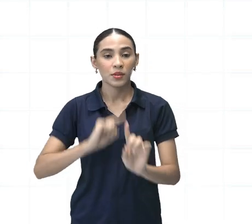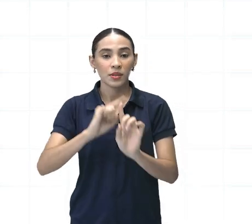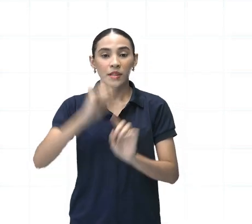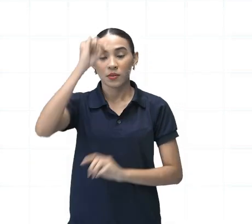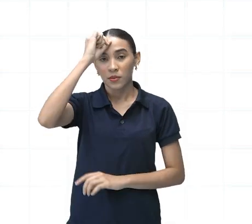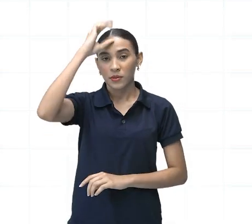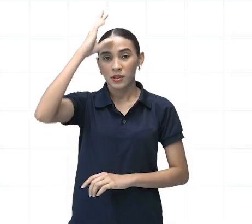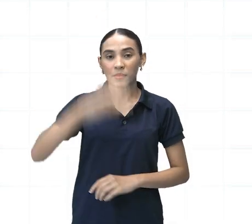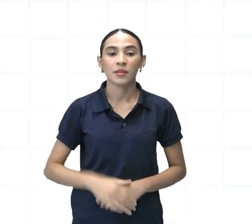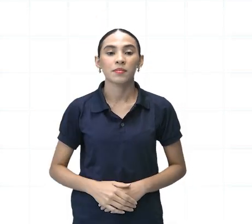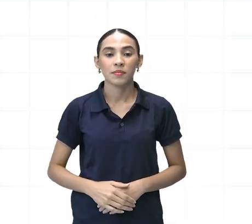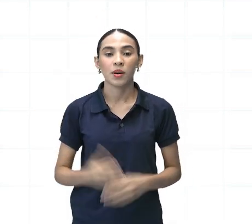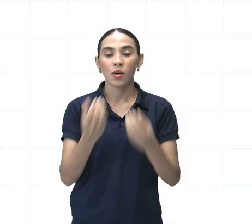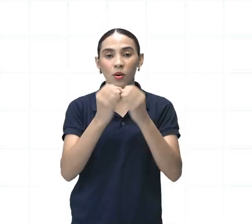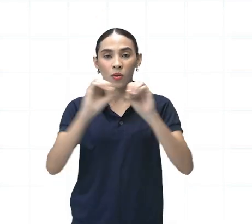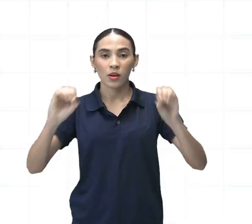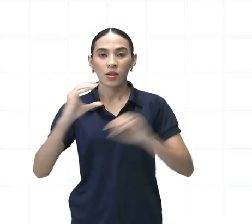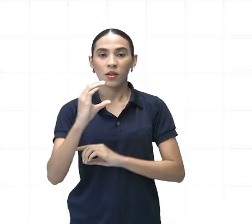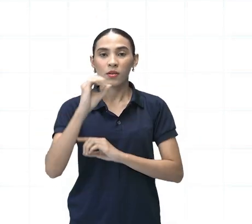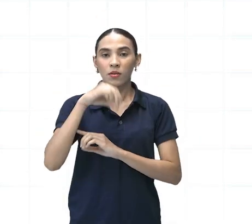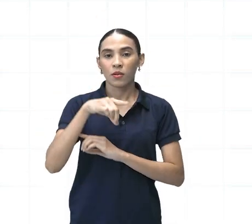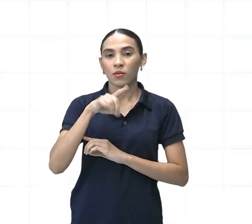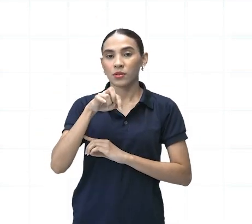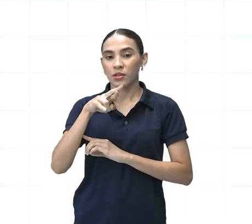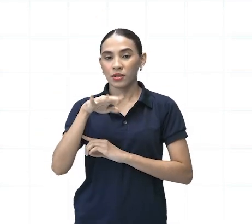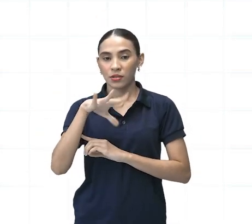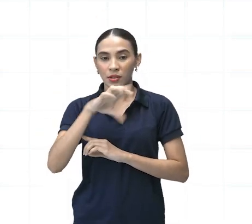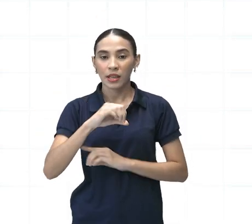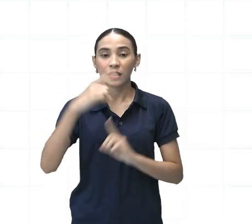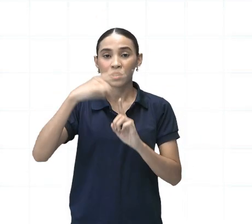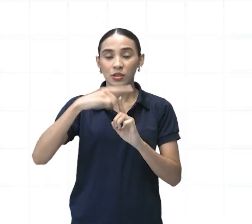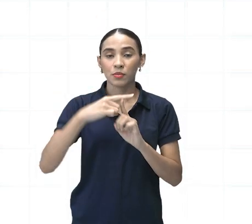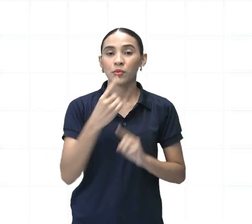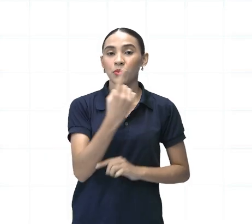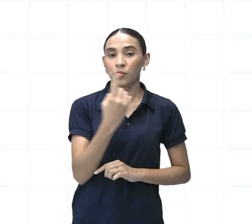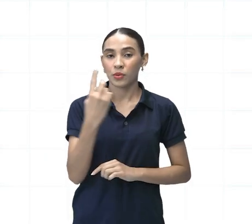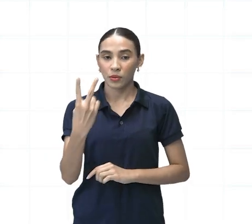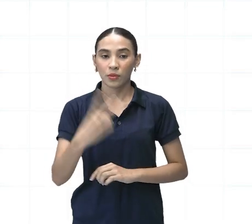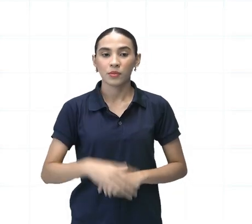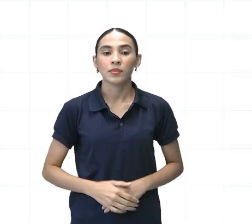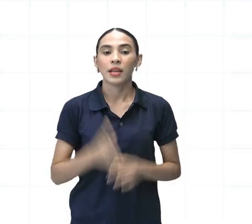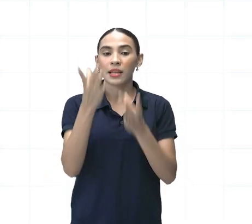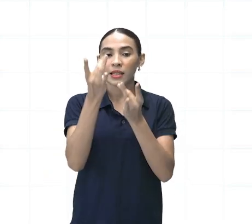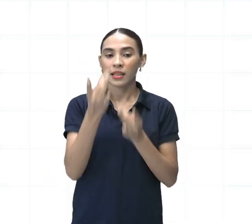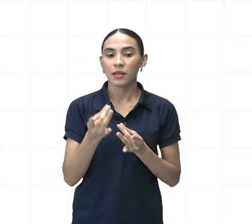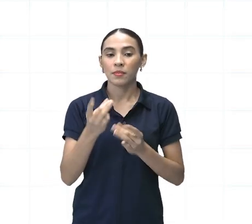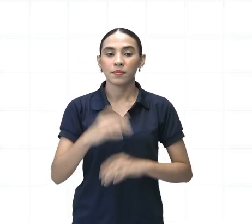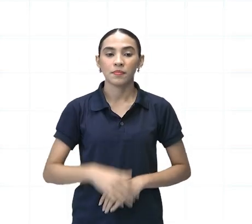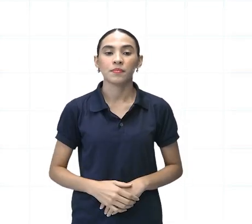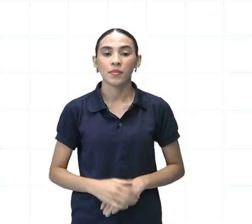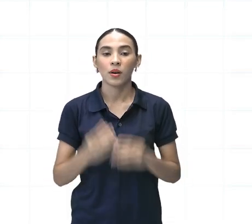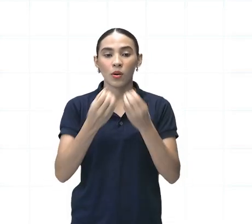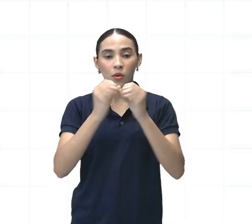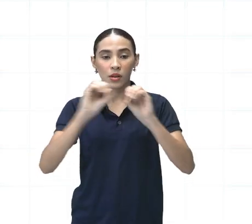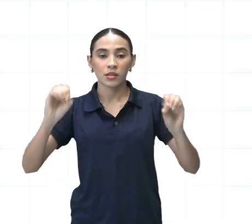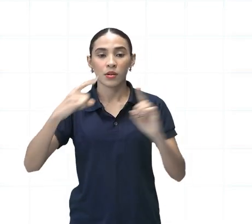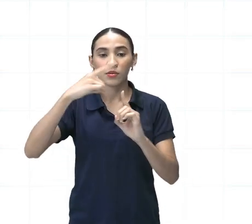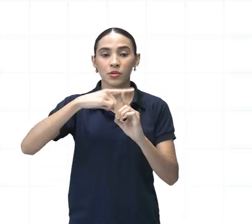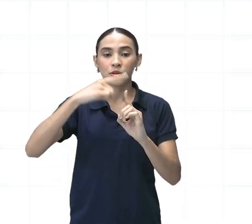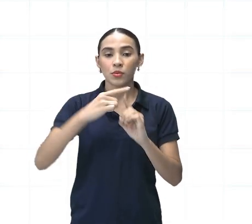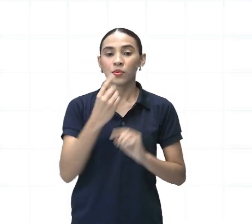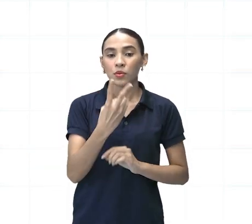de conhecimento. Orações condicionais, tipos 1 e 2, detalhamento. Oração tipo